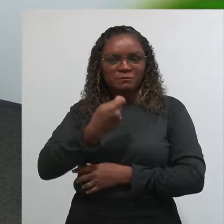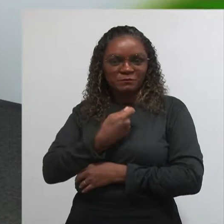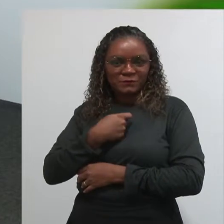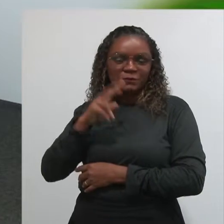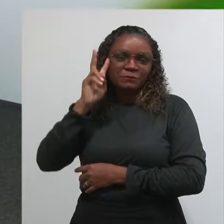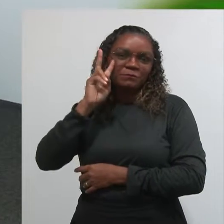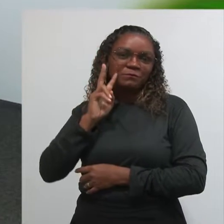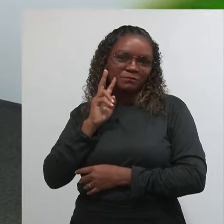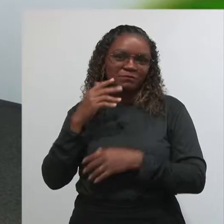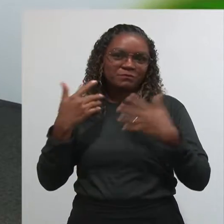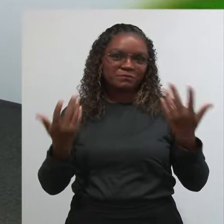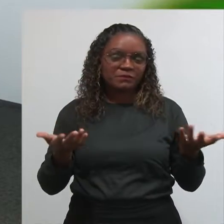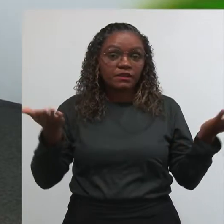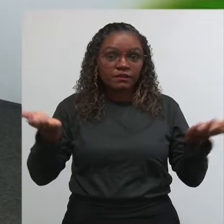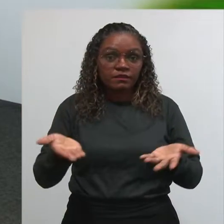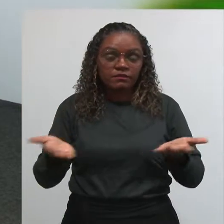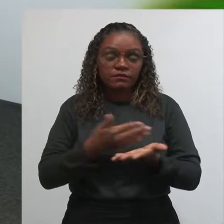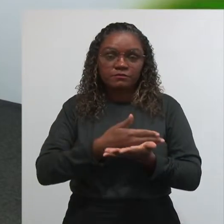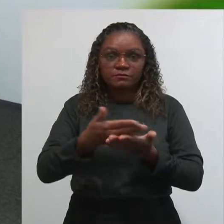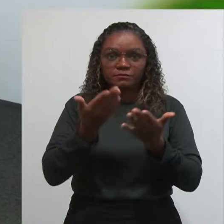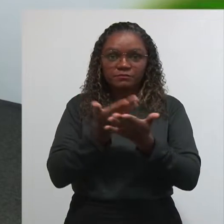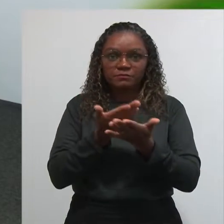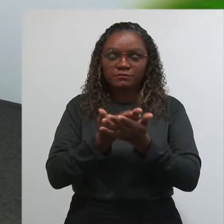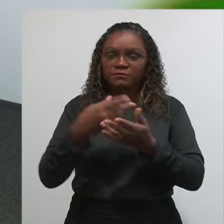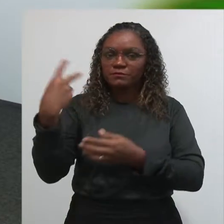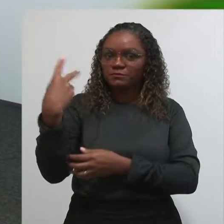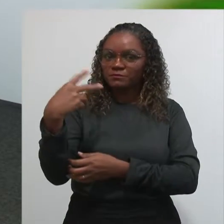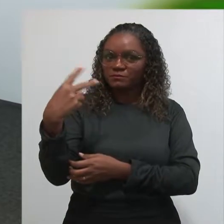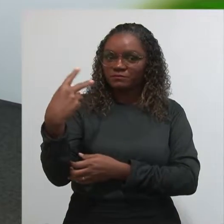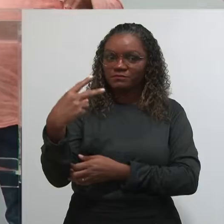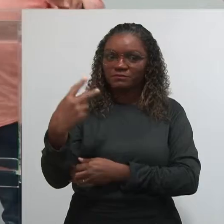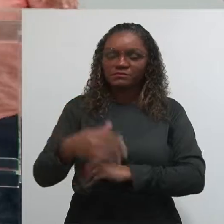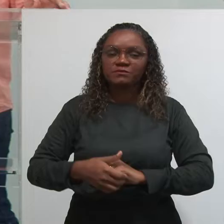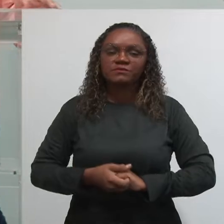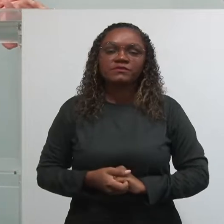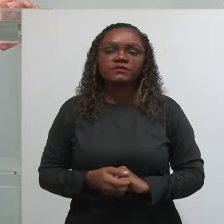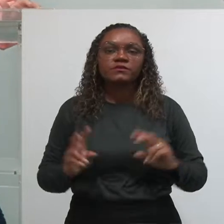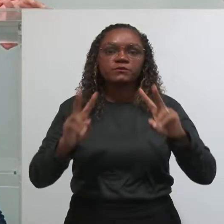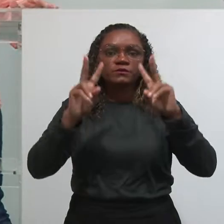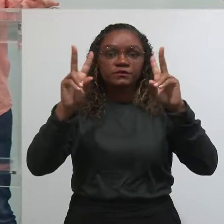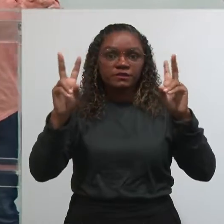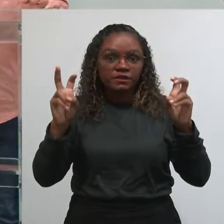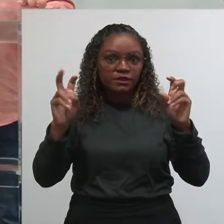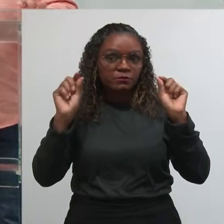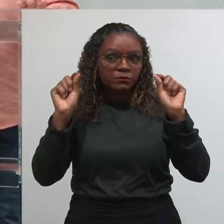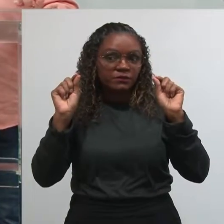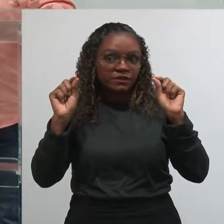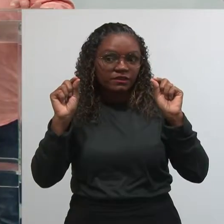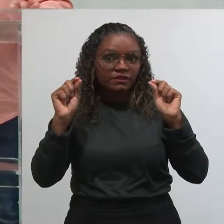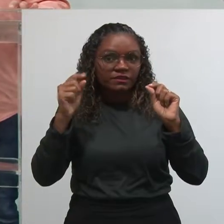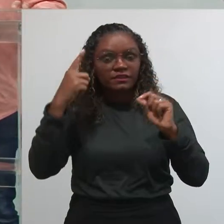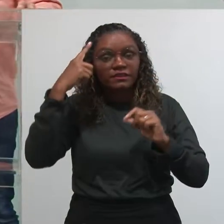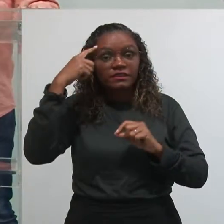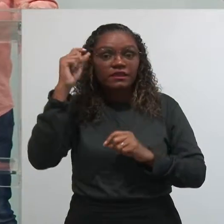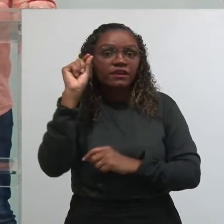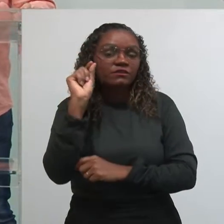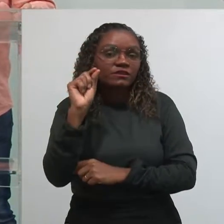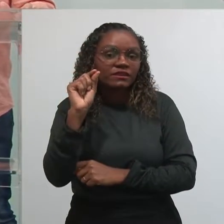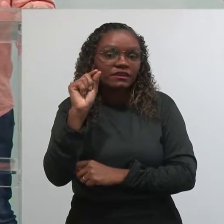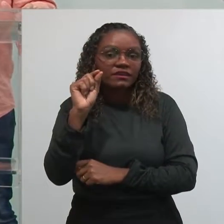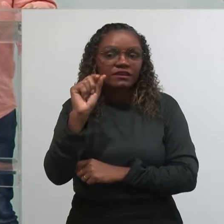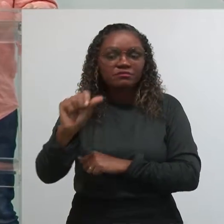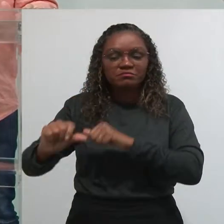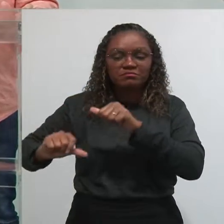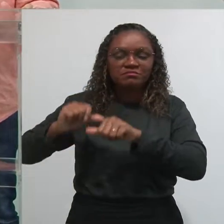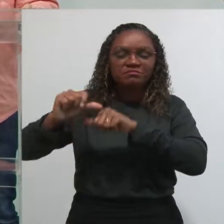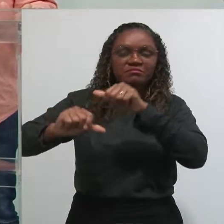Valderson. Vamos lá, essa é a nossa aula 2, né, onde nós vamos falar sobre a ideia de ciclo na